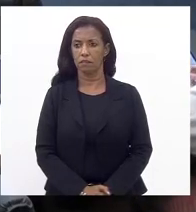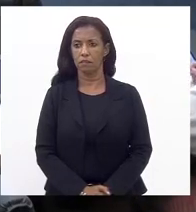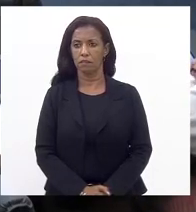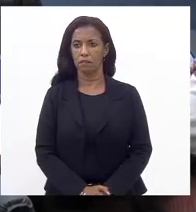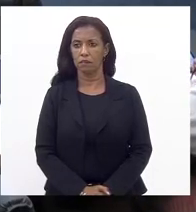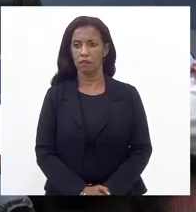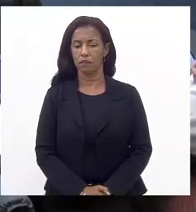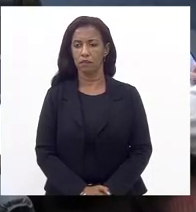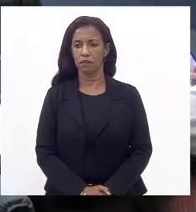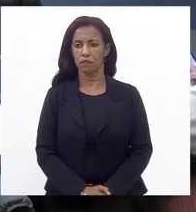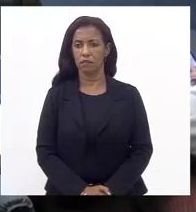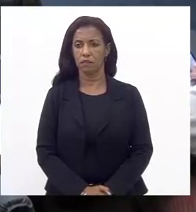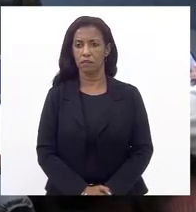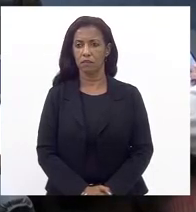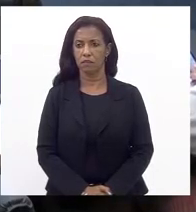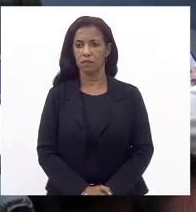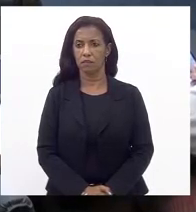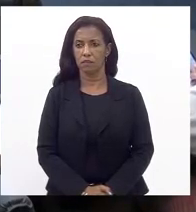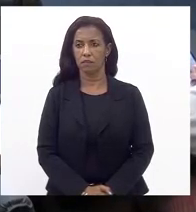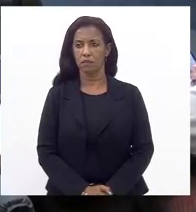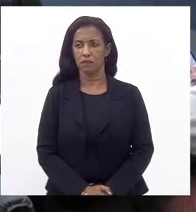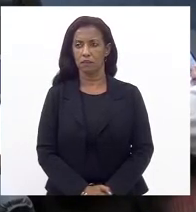E aí